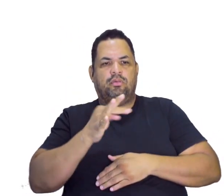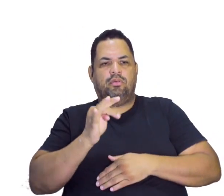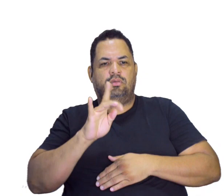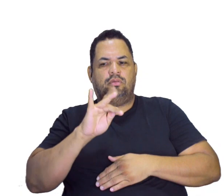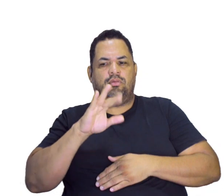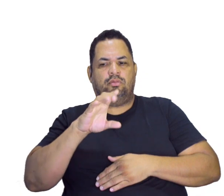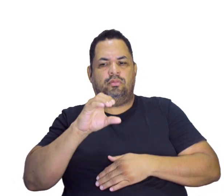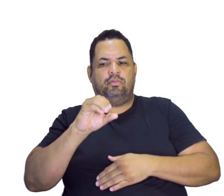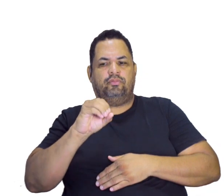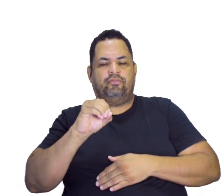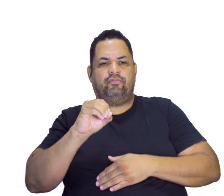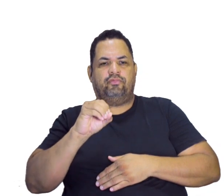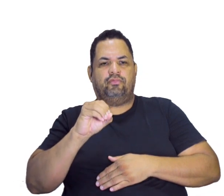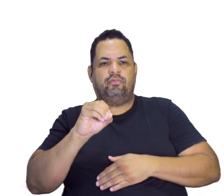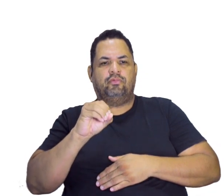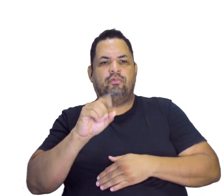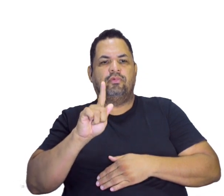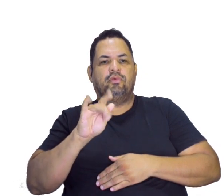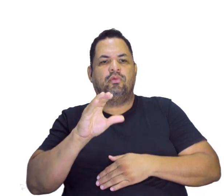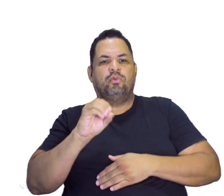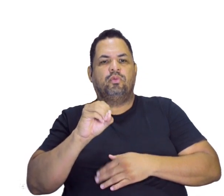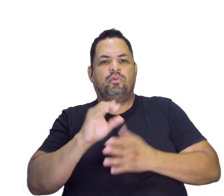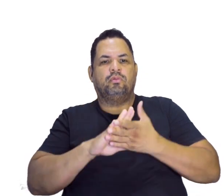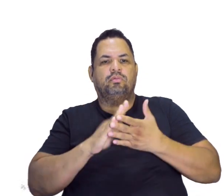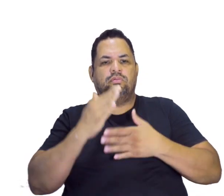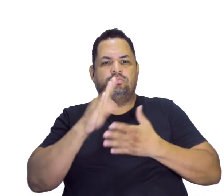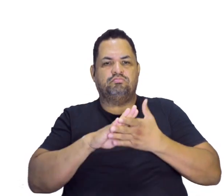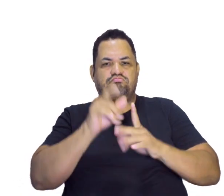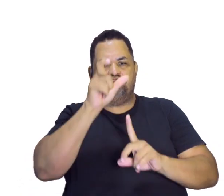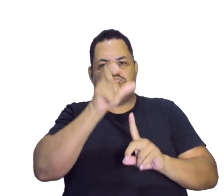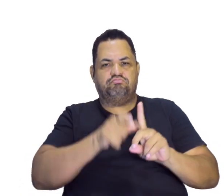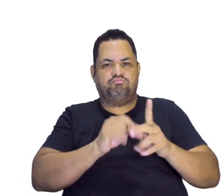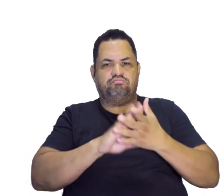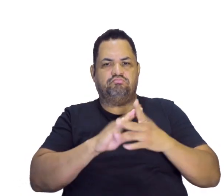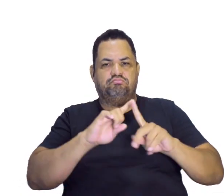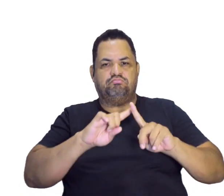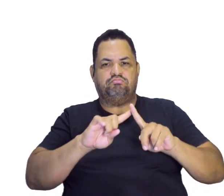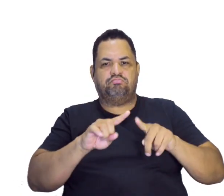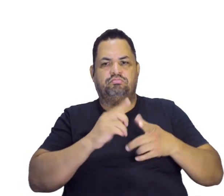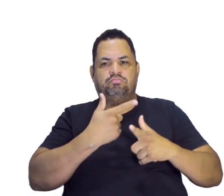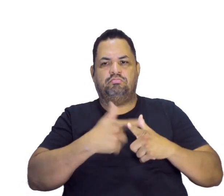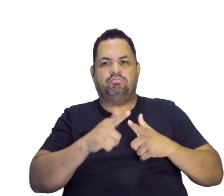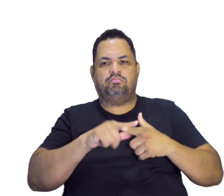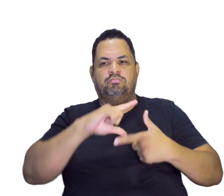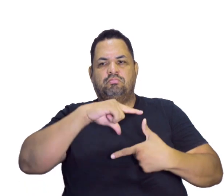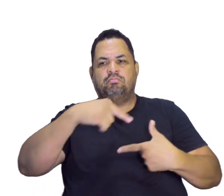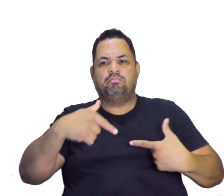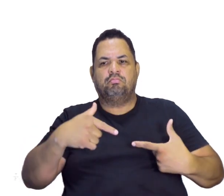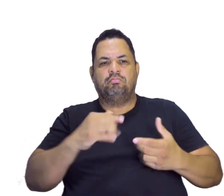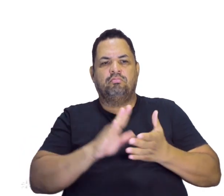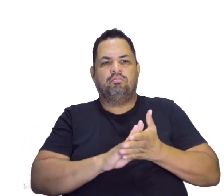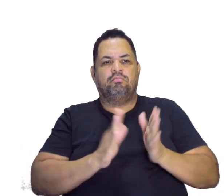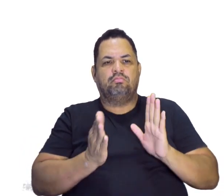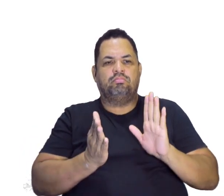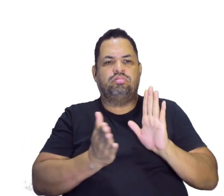movimento antropófago, uma das personalidades mais polêmicas do